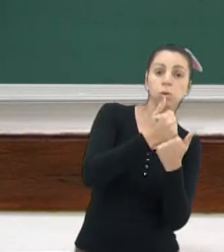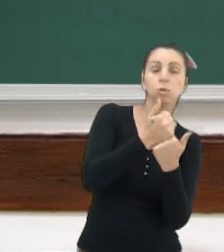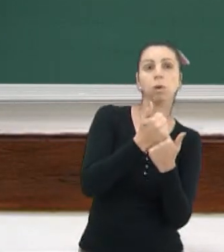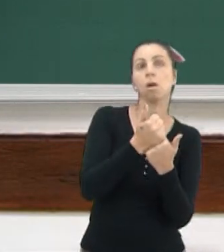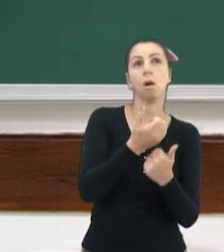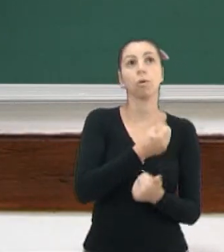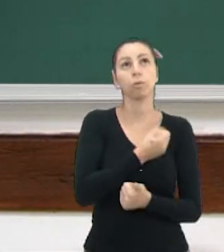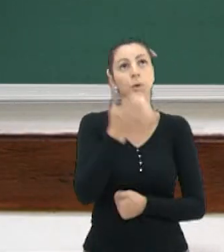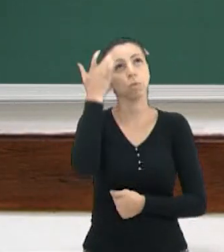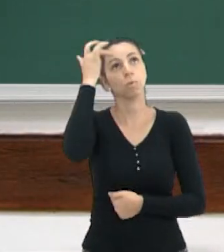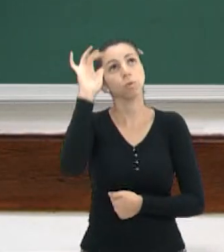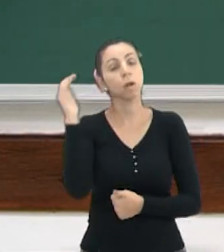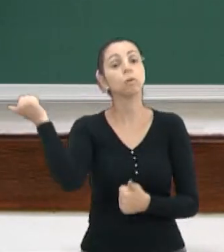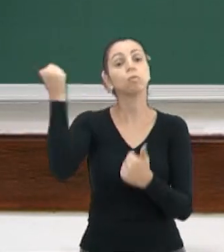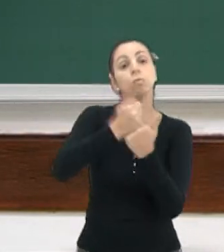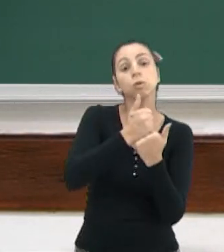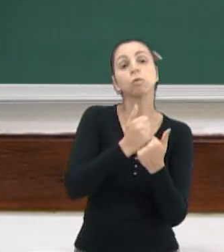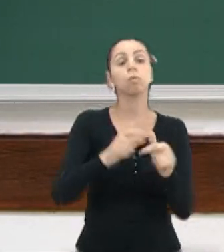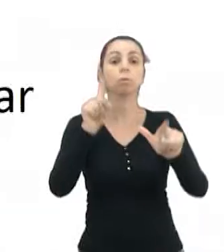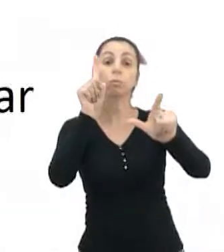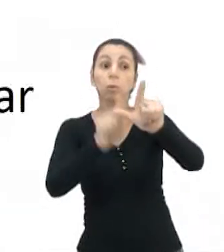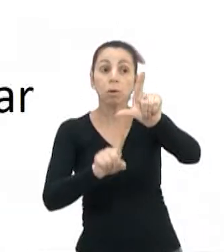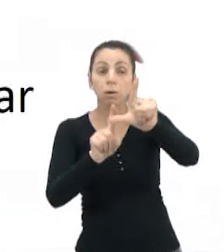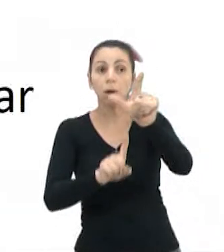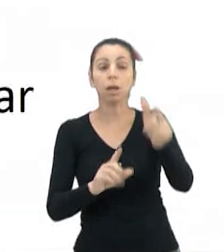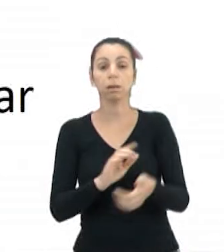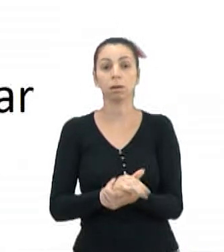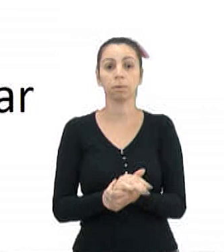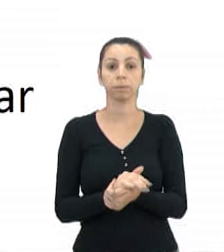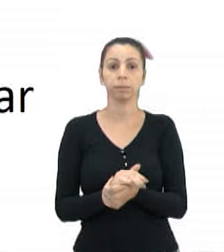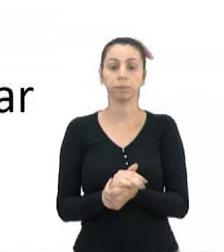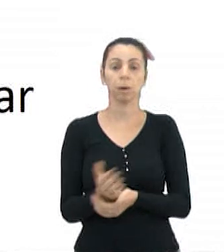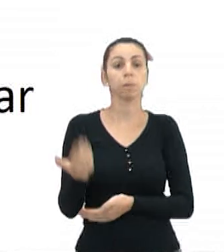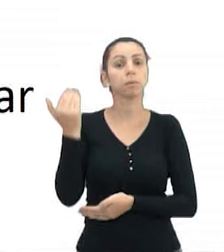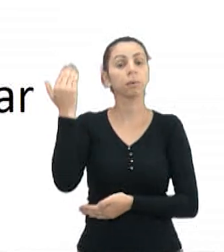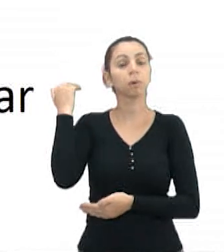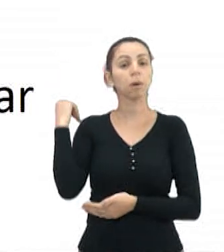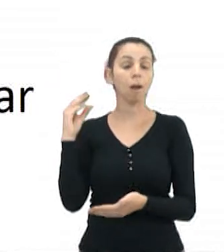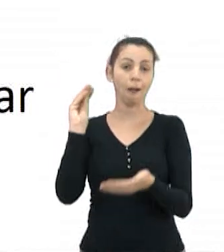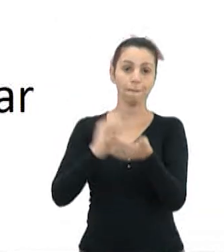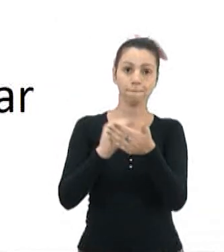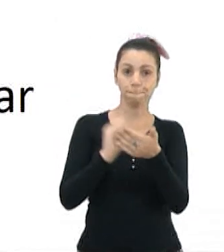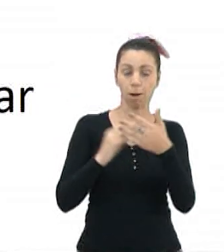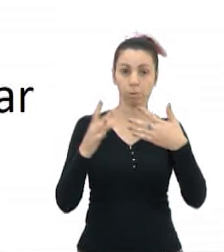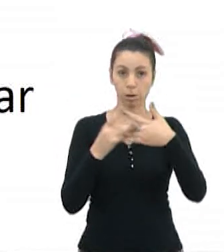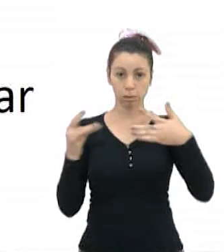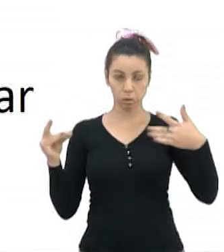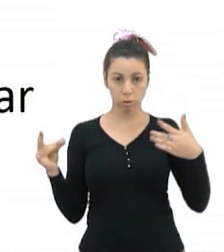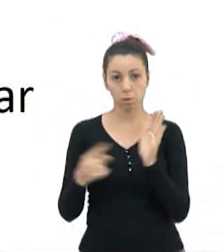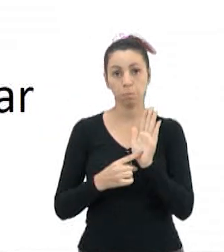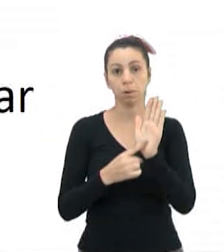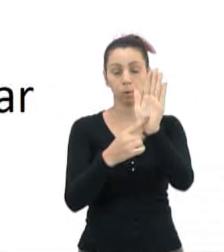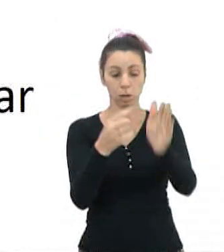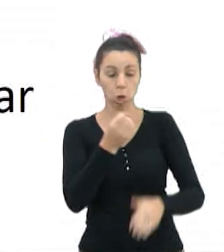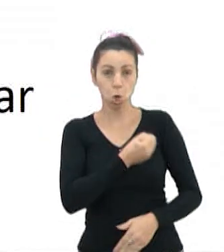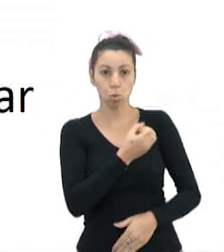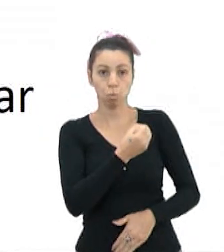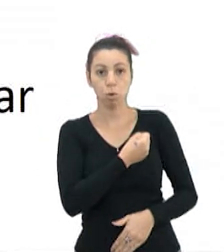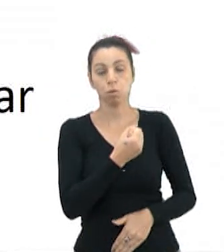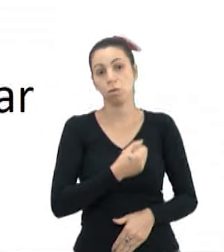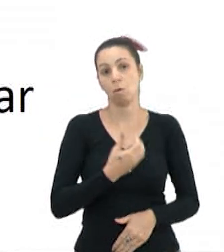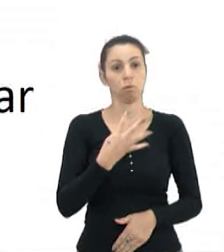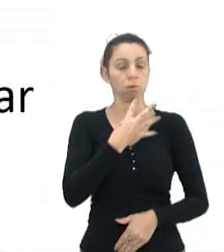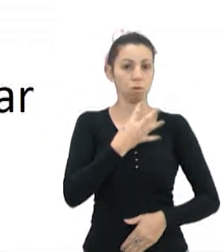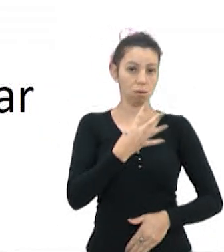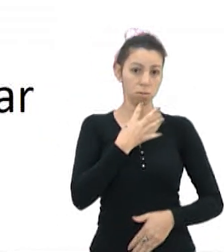vai trabalhar isso? Na antiguidade, a falta de símbolos para indicar números desconhecidos, números, contas, as